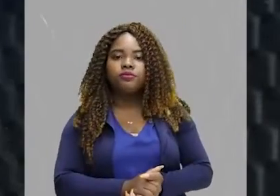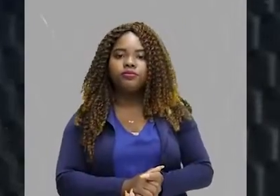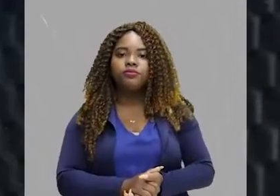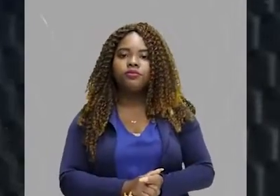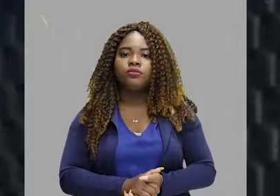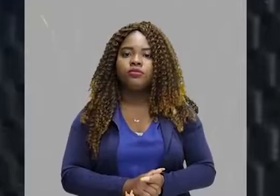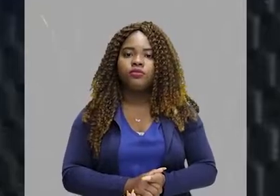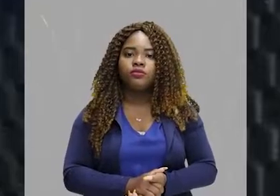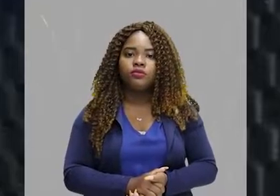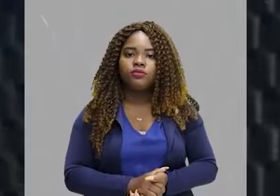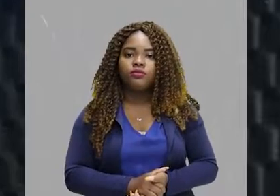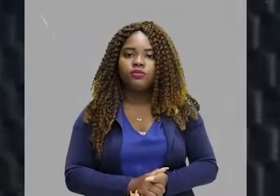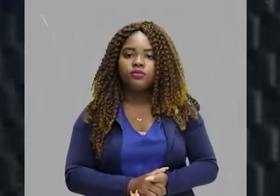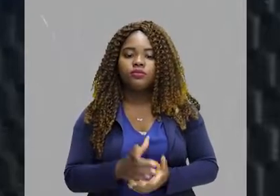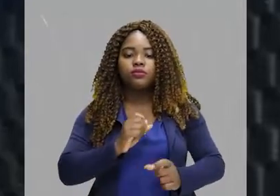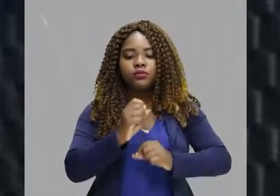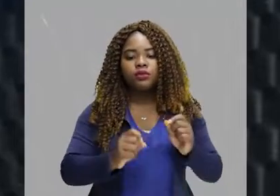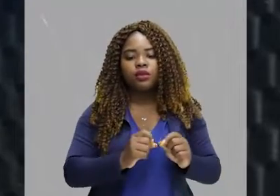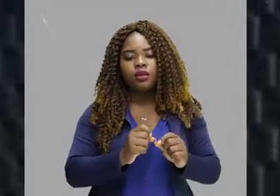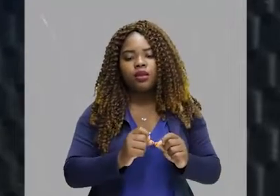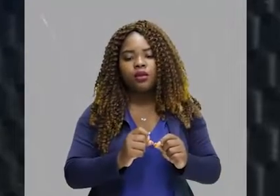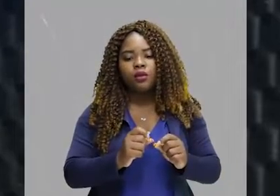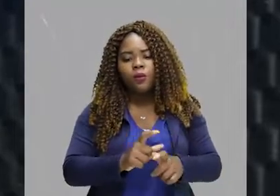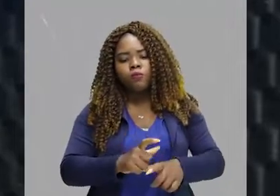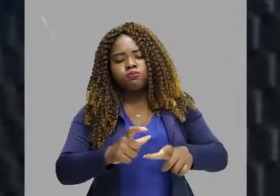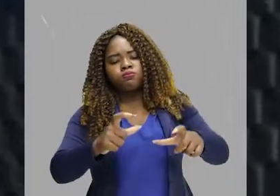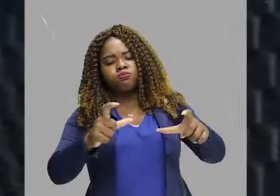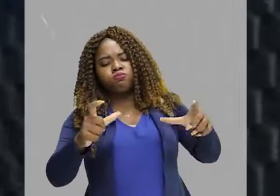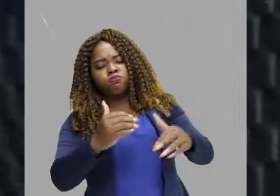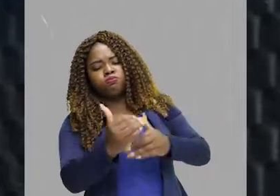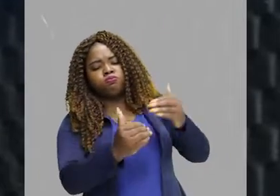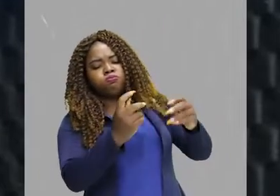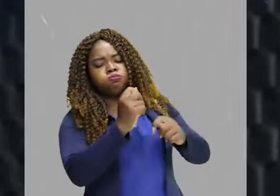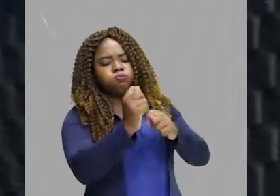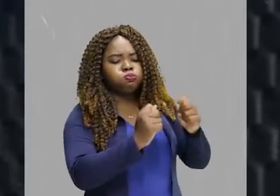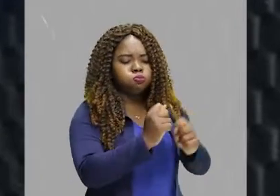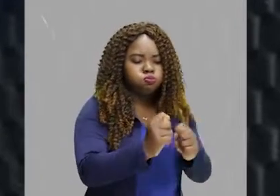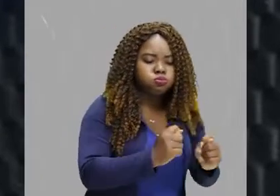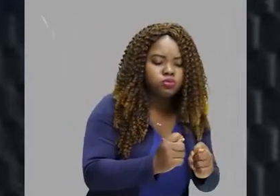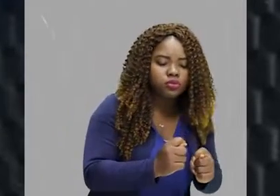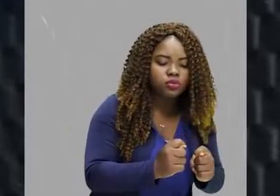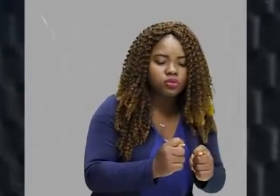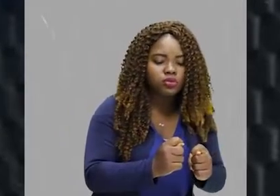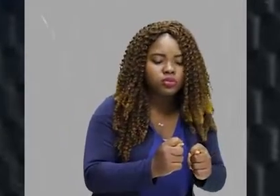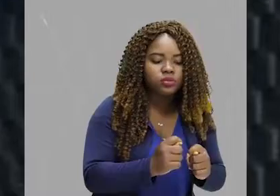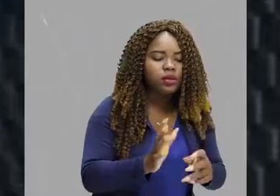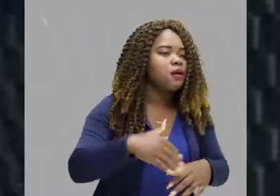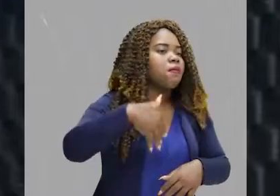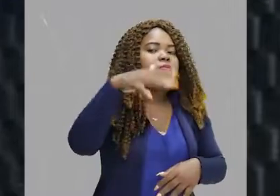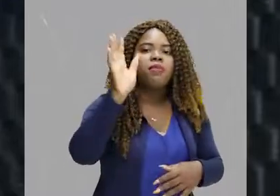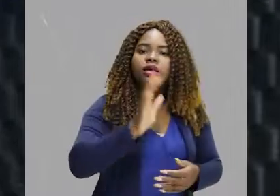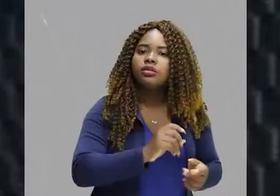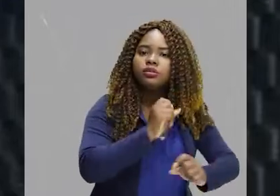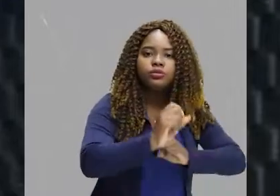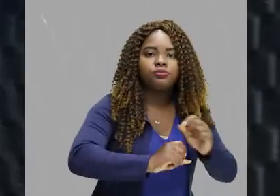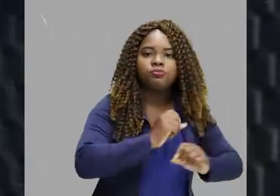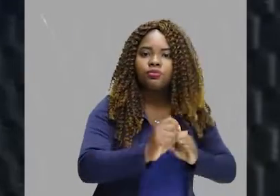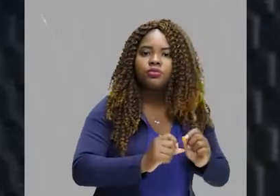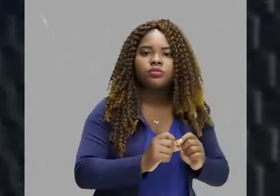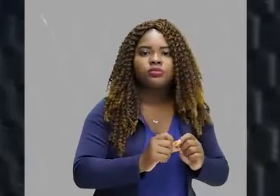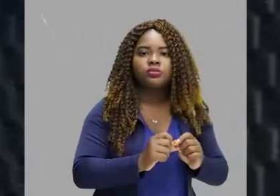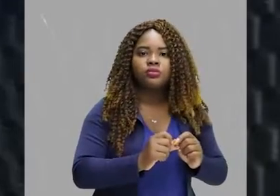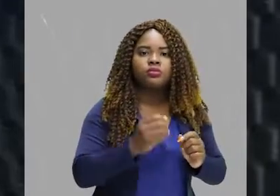colocam o crescimento econômico como um critério mais relevante do que a preservação ou